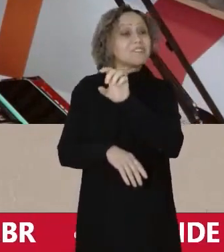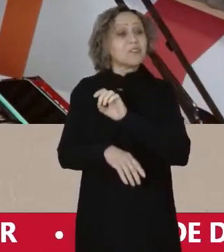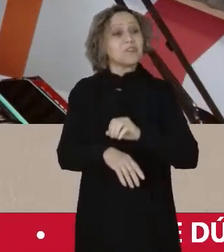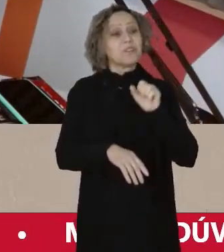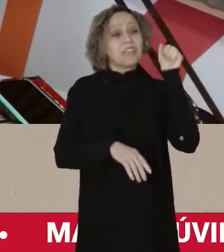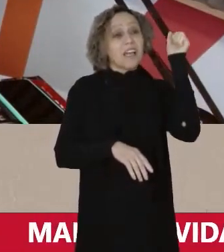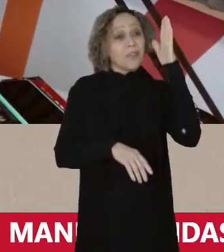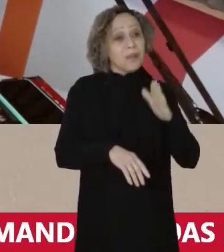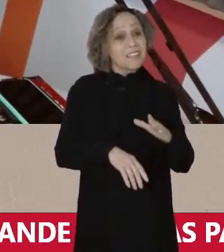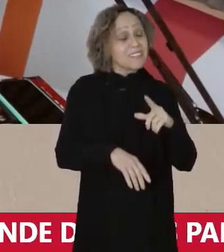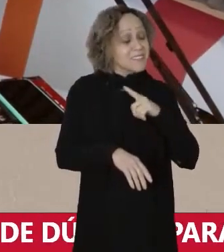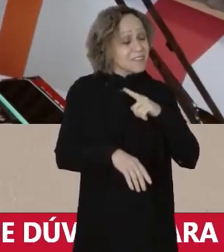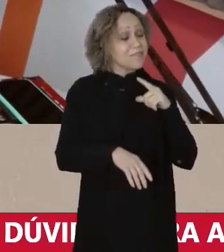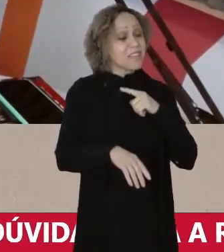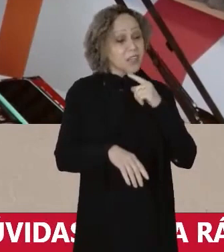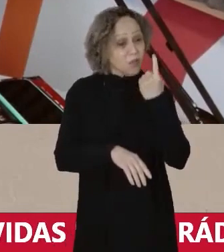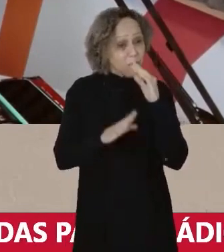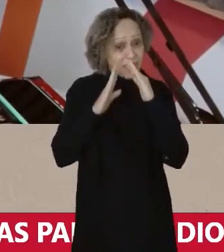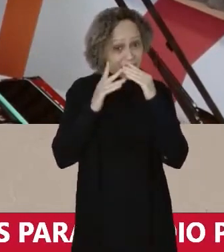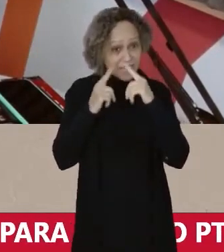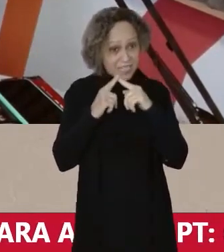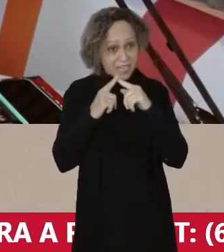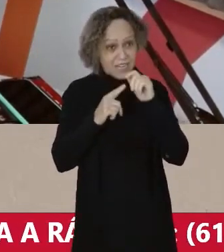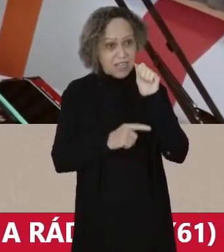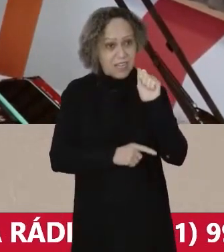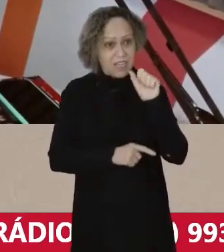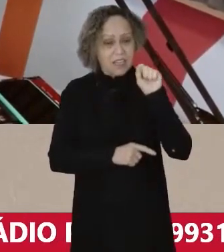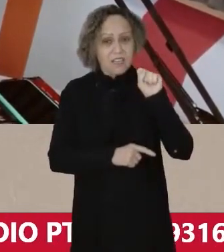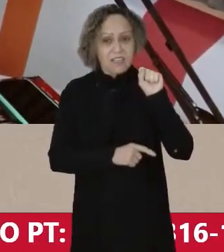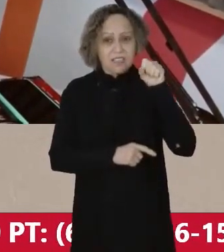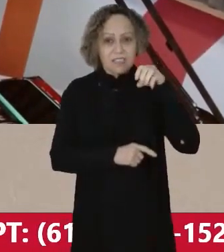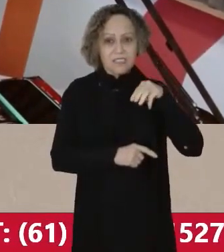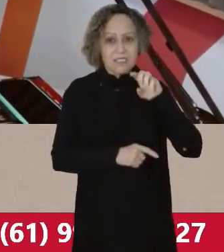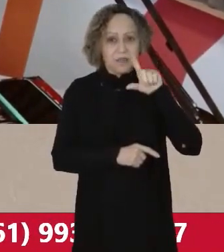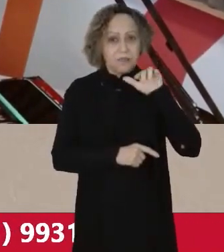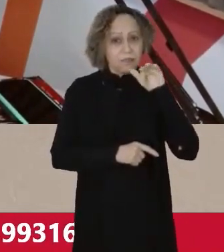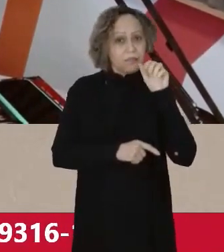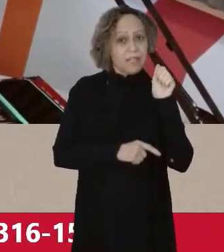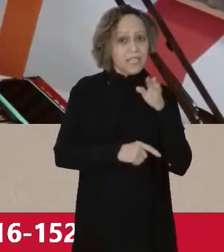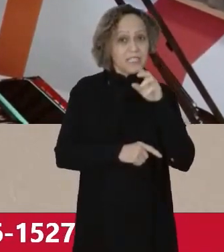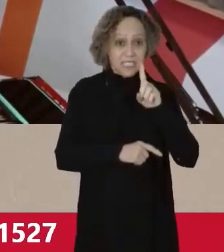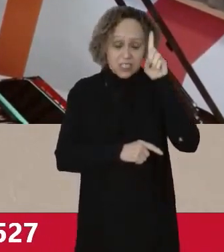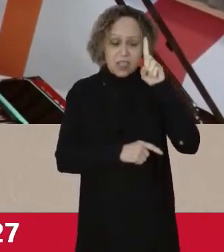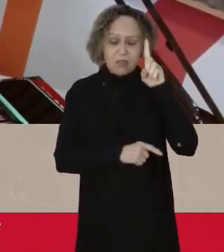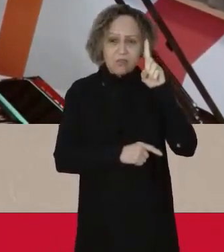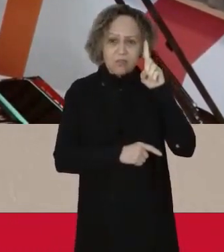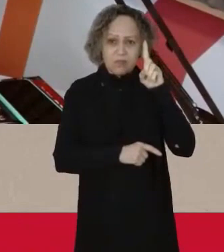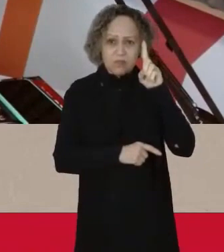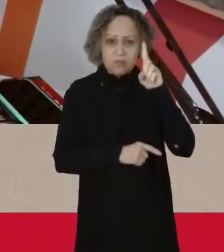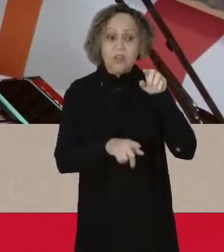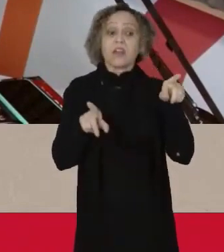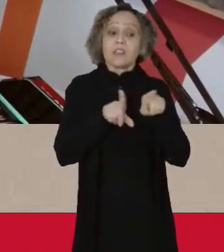igreja. Então, quando eu estou propondo aqui o diálogo, eu quero dizer o seguinte: a Assembleia de Deus é uma igreja séria. E o povo da Igreja Universal é um povo